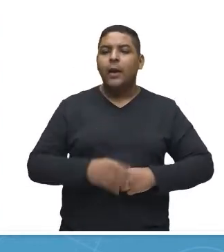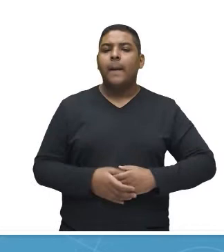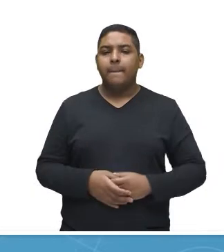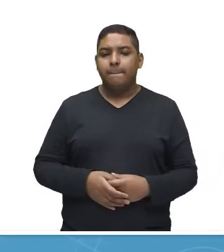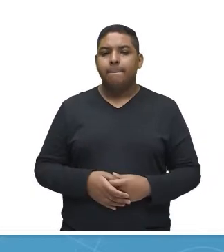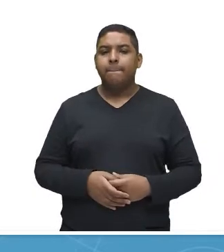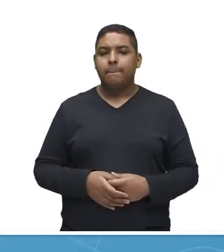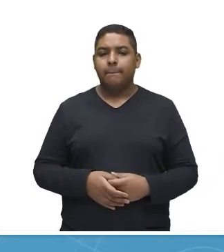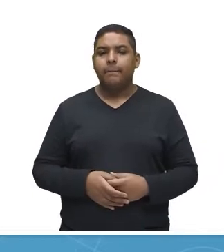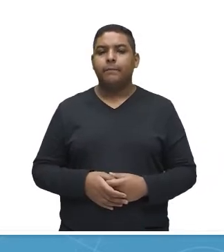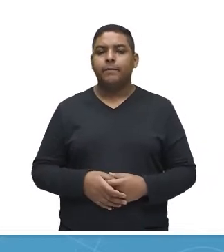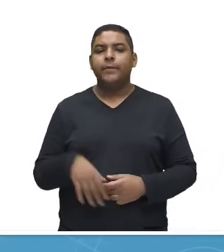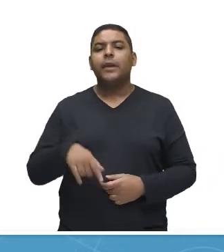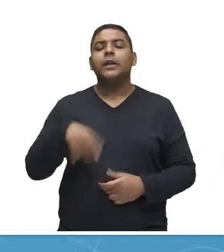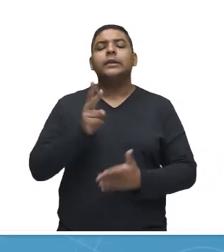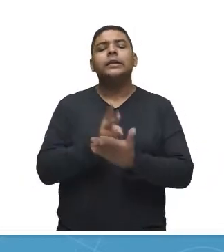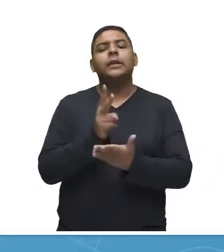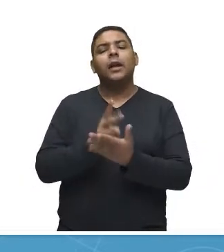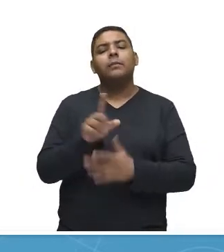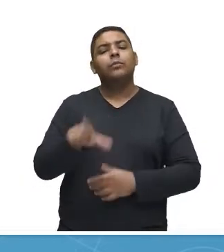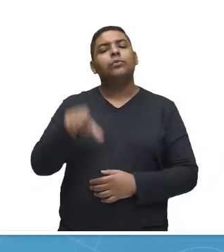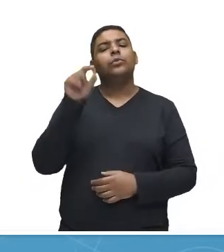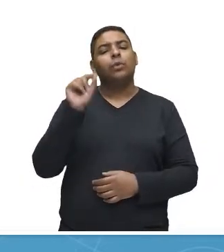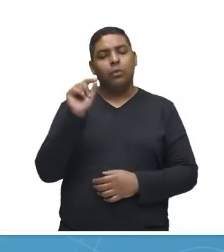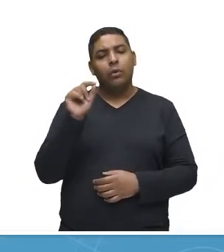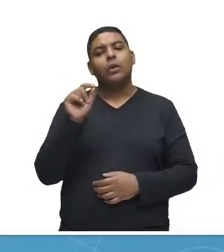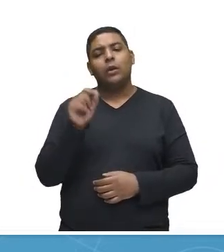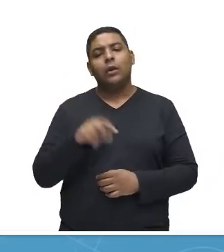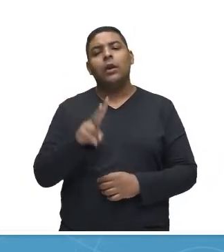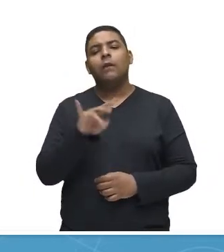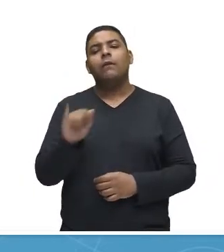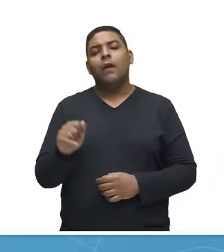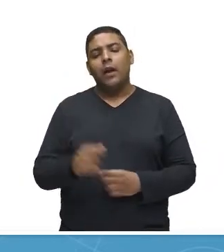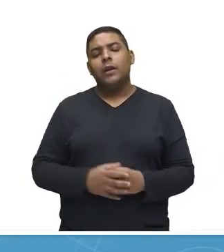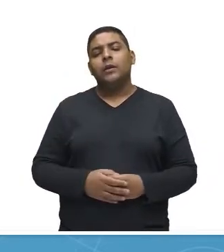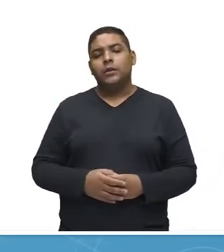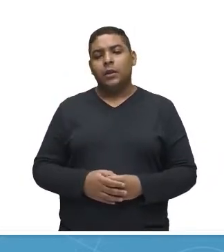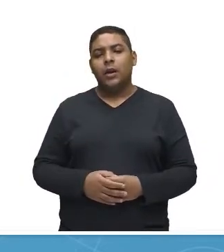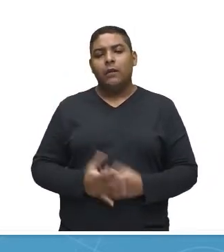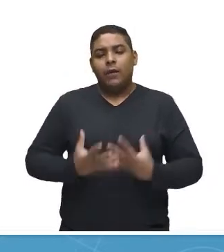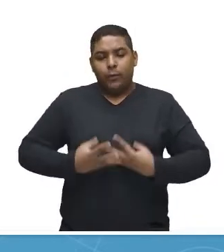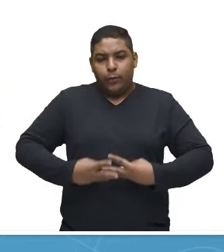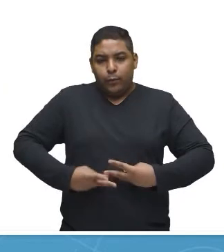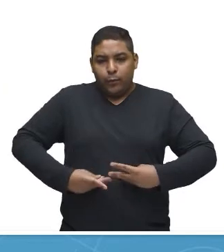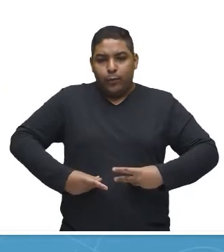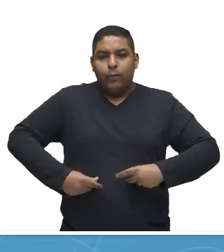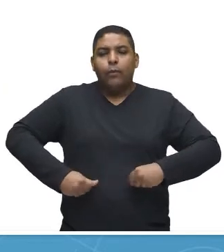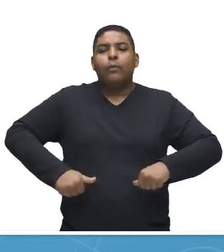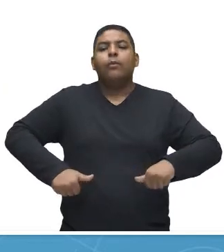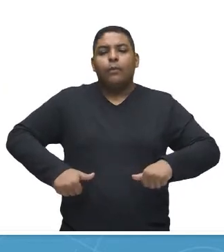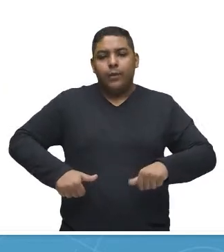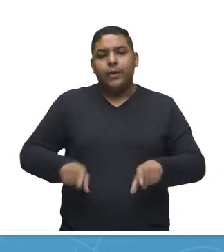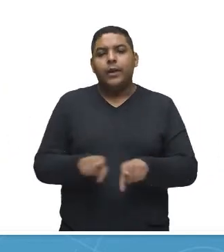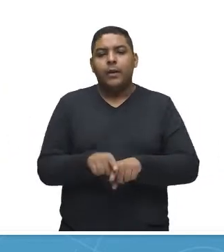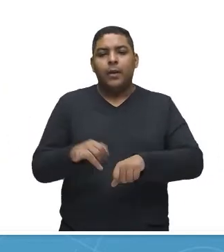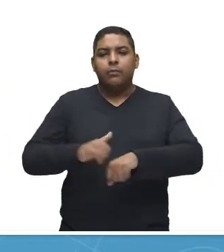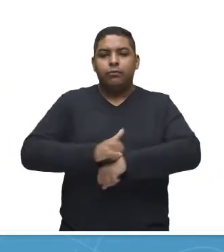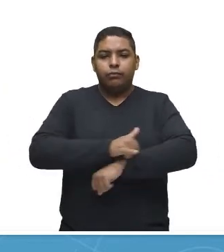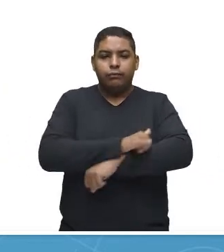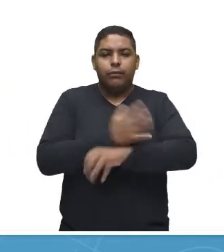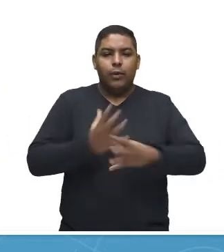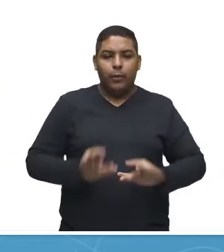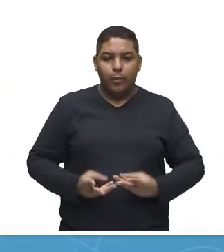sempre escolher pelo aquele que vai te ajudar a gastar um pouco mais de calorias, que no caso é a bicicleta,